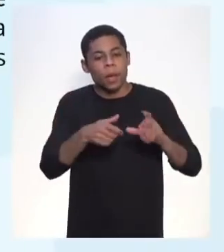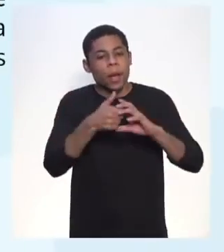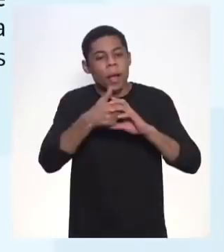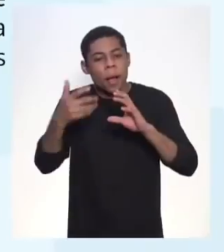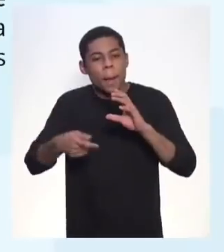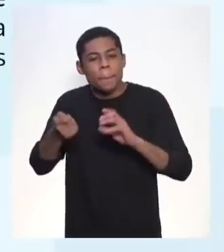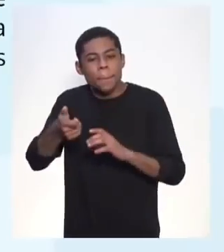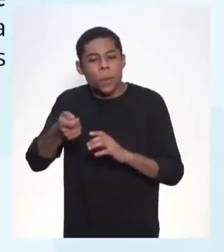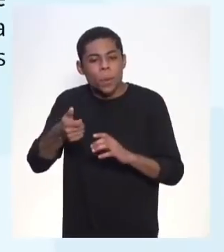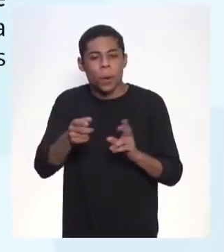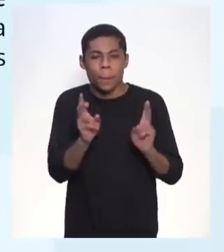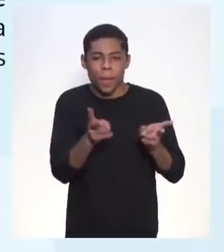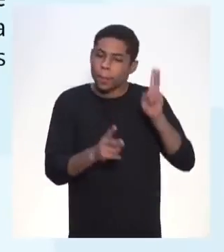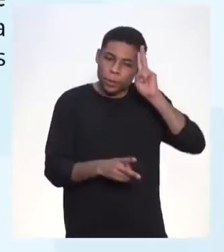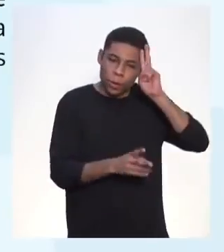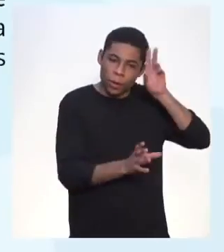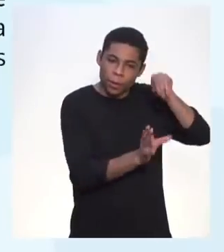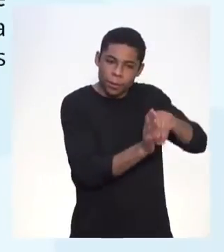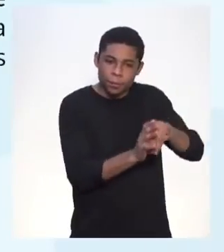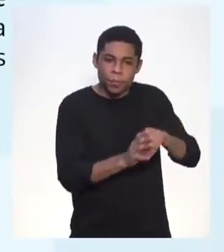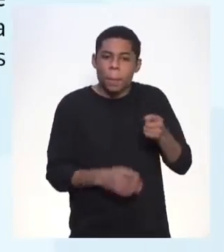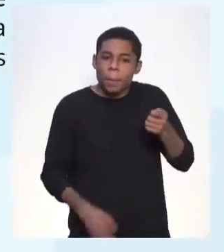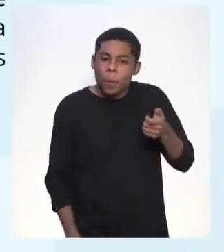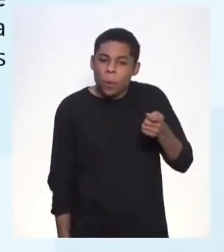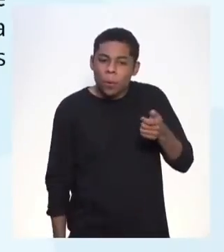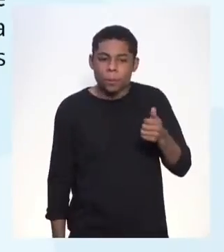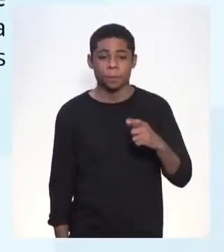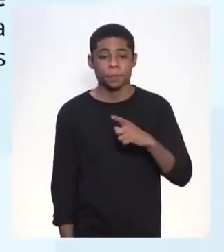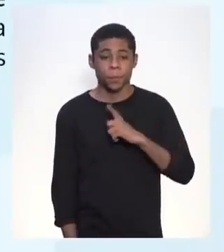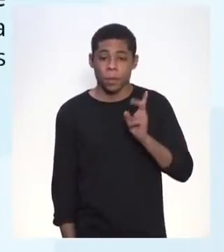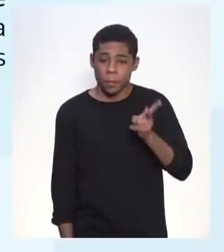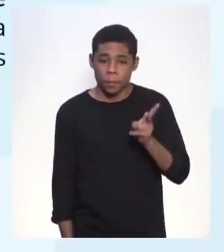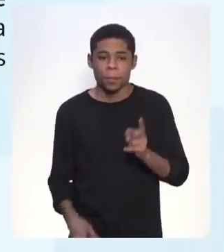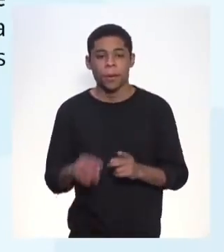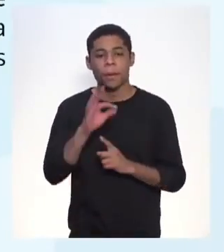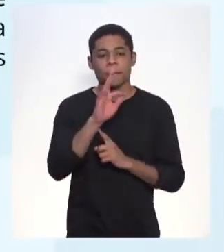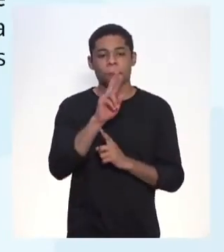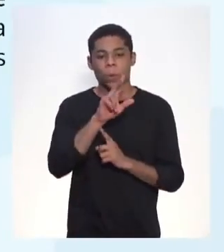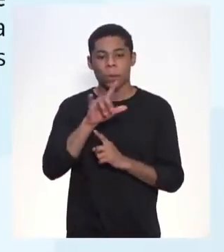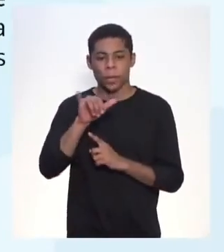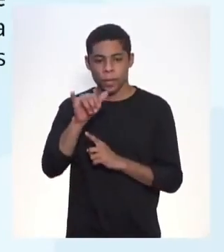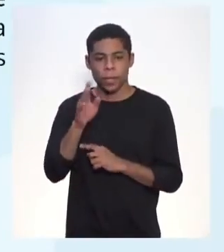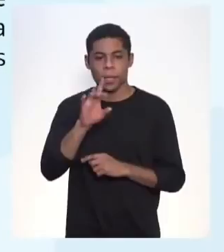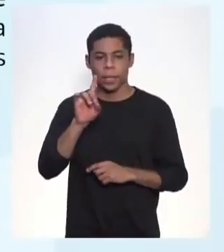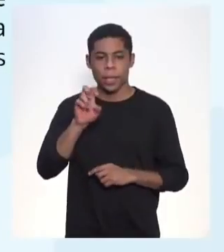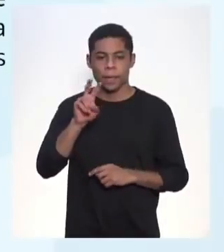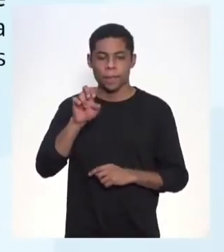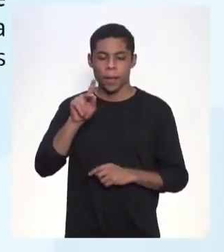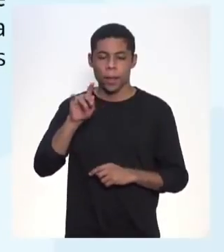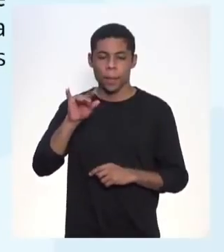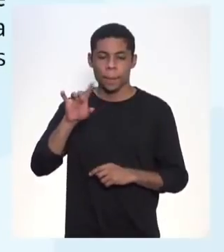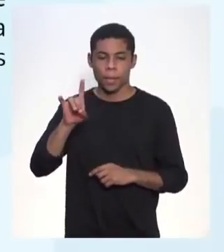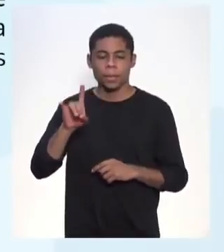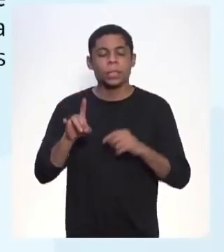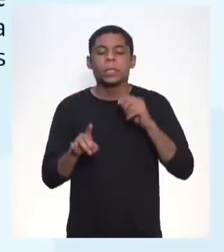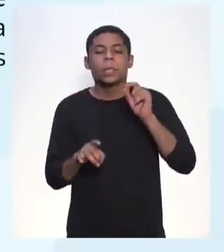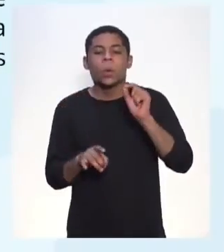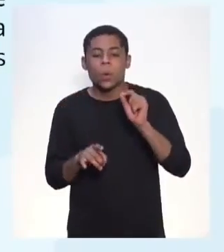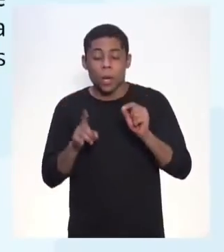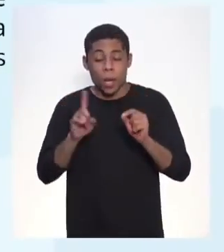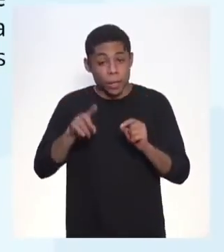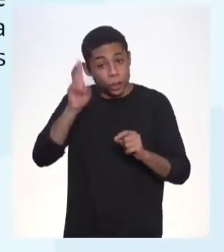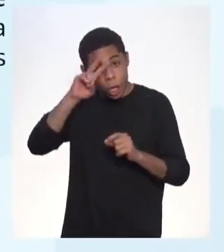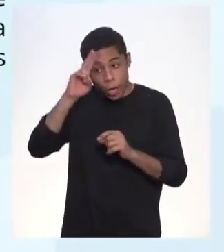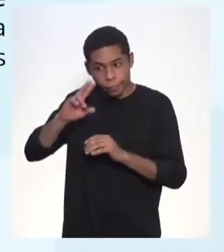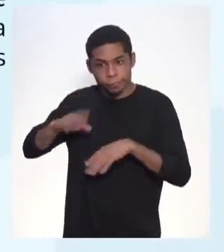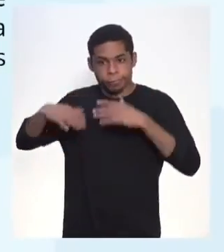plot, na sua história, it is a fully developed story. É uma história completamente desenvolvida,